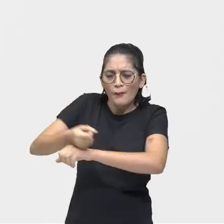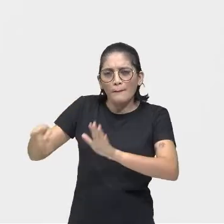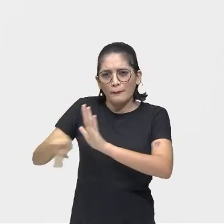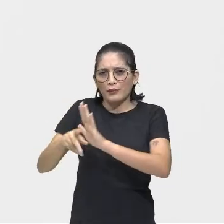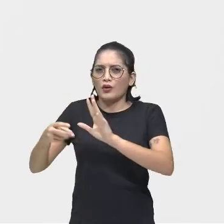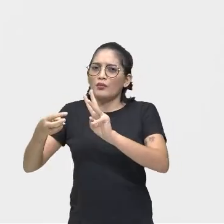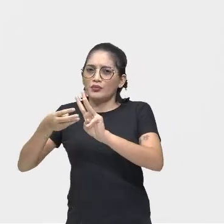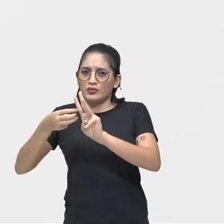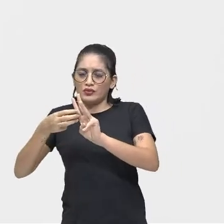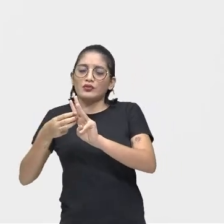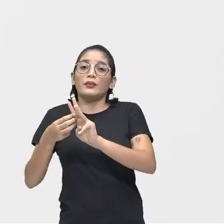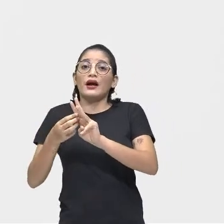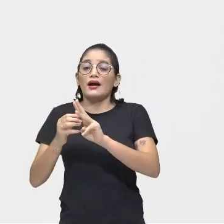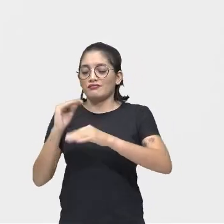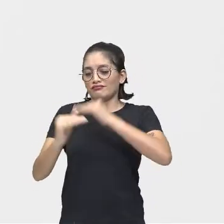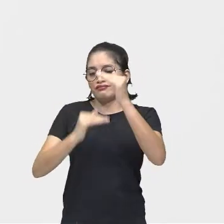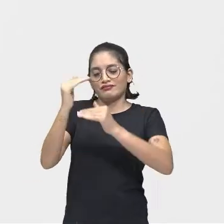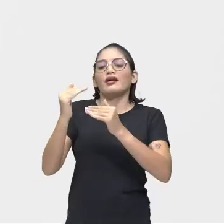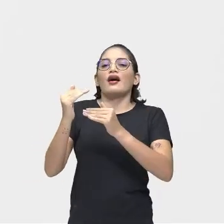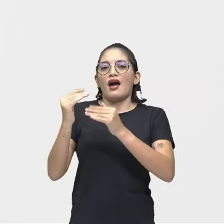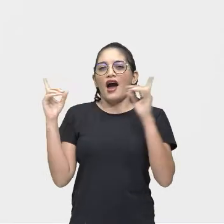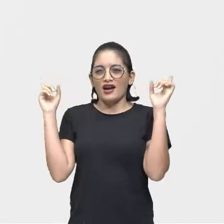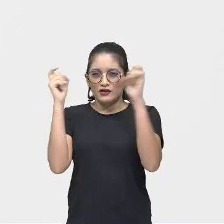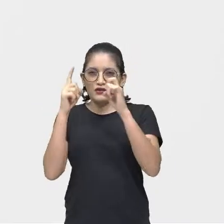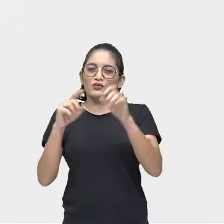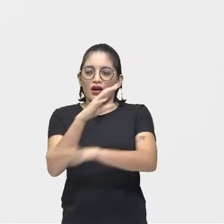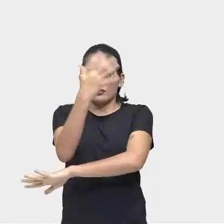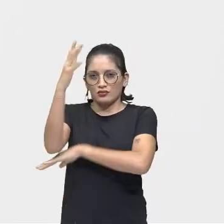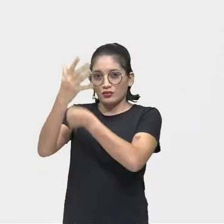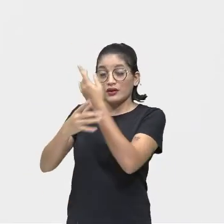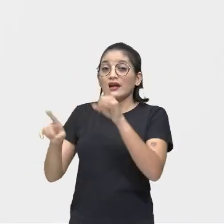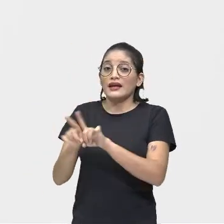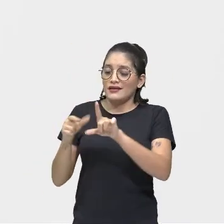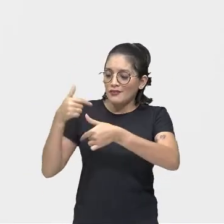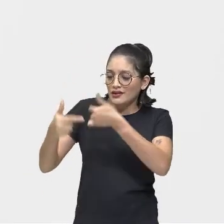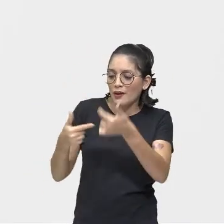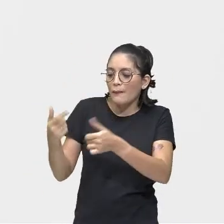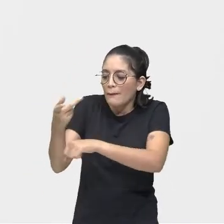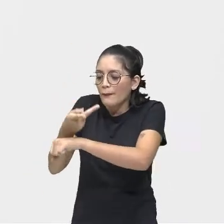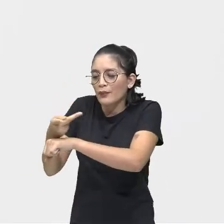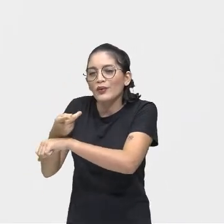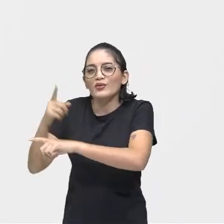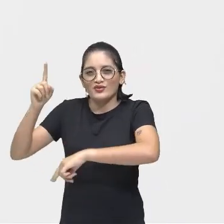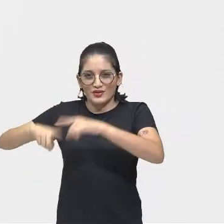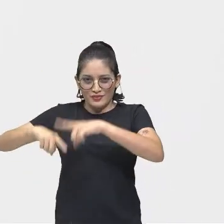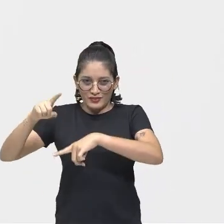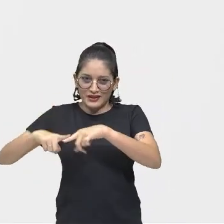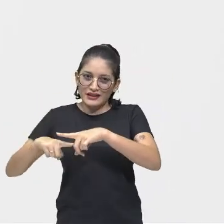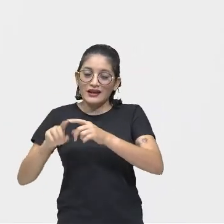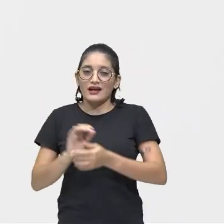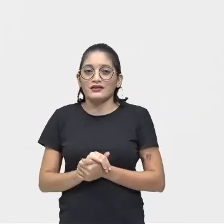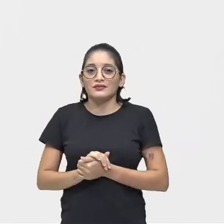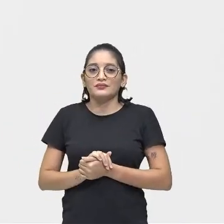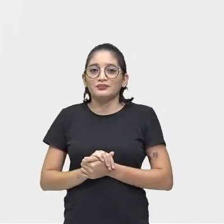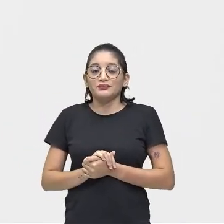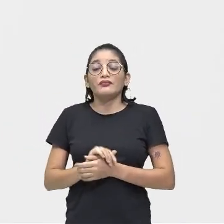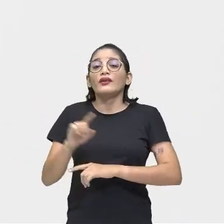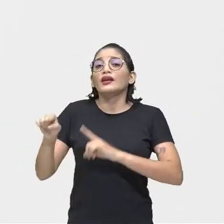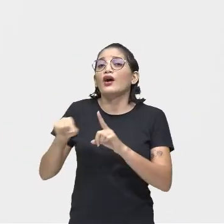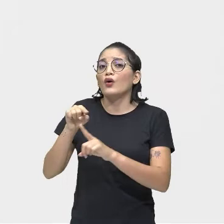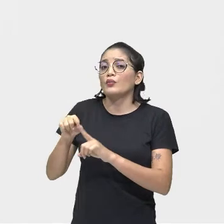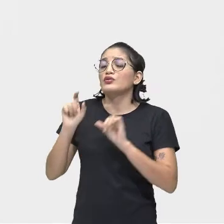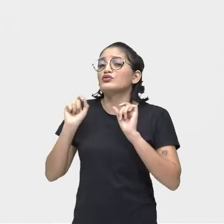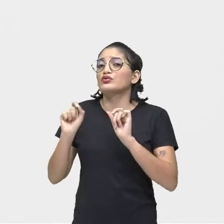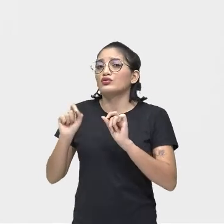conseguirem superar a dificuldade da floresta, como para trabalhar na exploração das drogas do sertão. O objetivo dos bandeirantes em relação aos